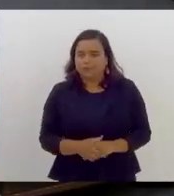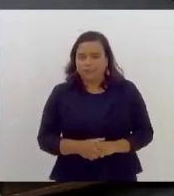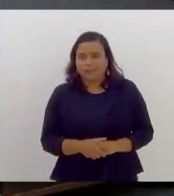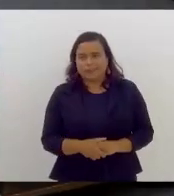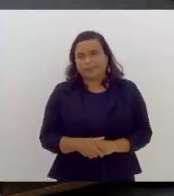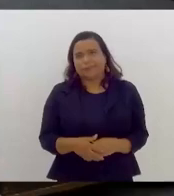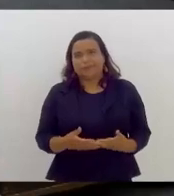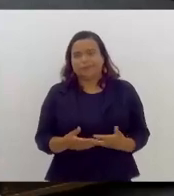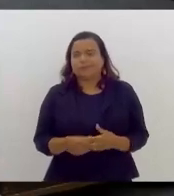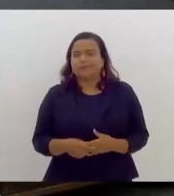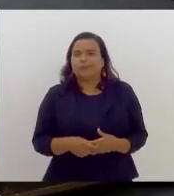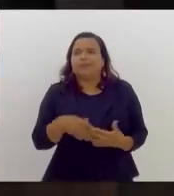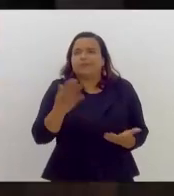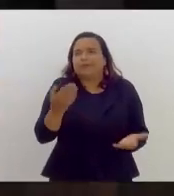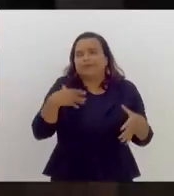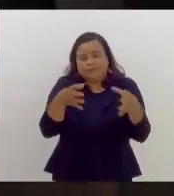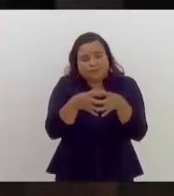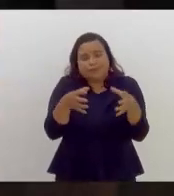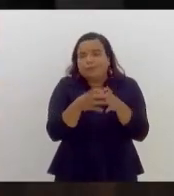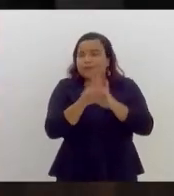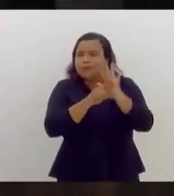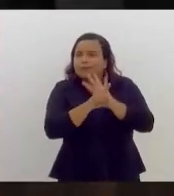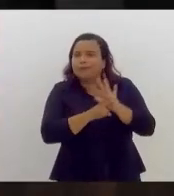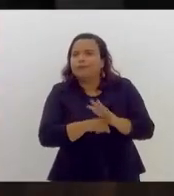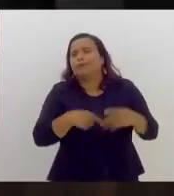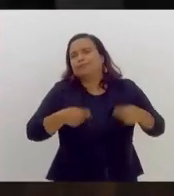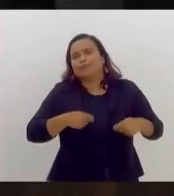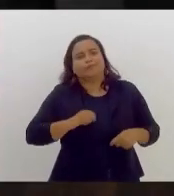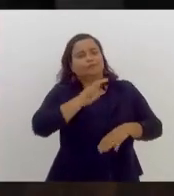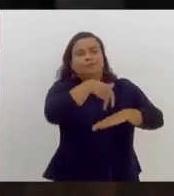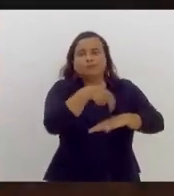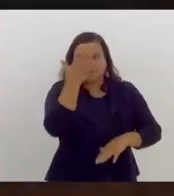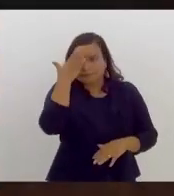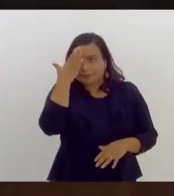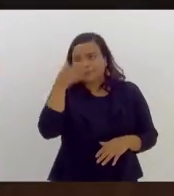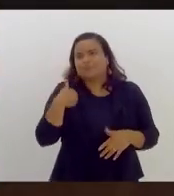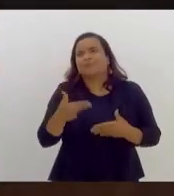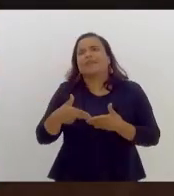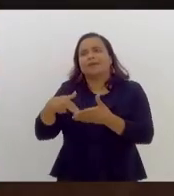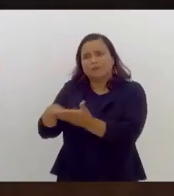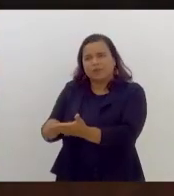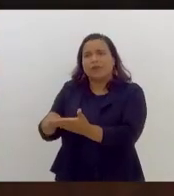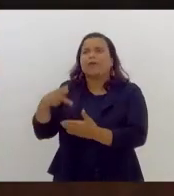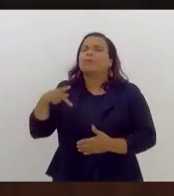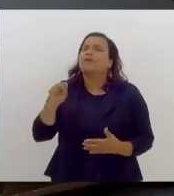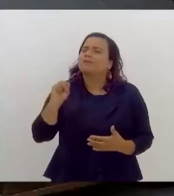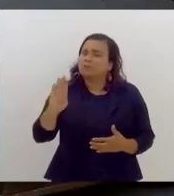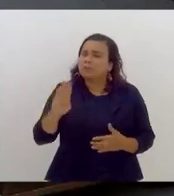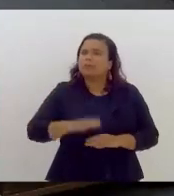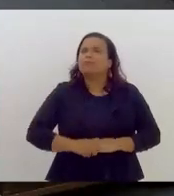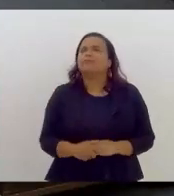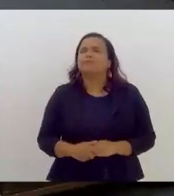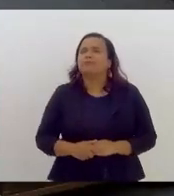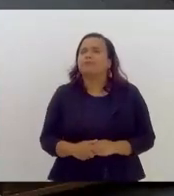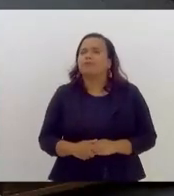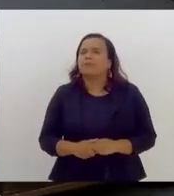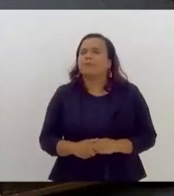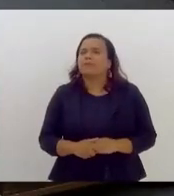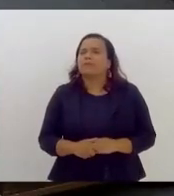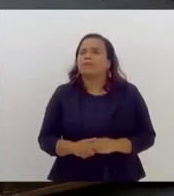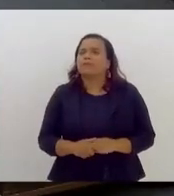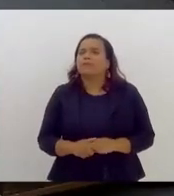tenha uma equipe para fazer a inspeção. Isso é óbvio. Querem encaminhar pelo PSB. Isso é óbvio. Uma parte. Pois é. Mas